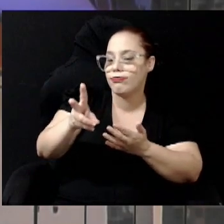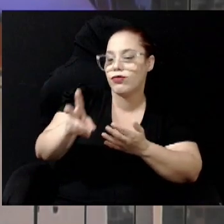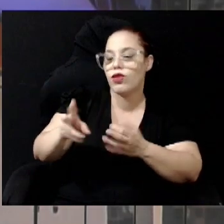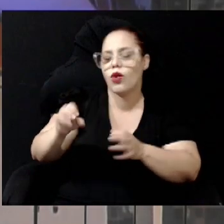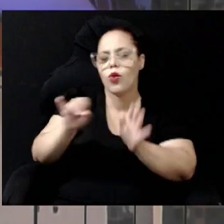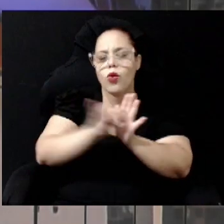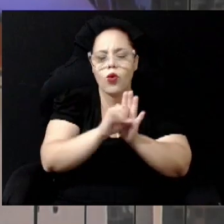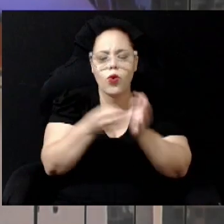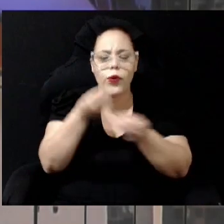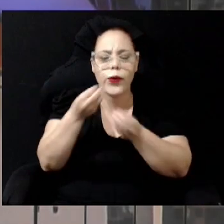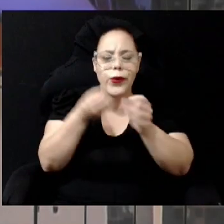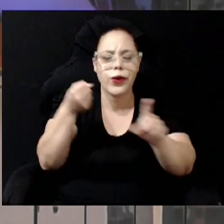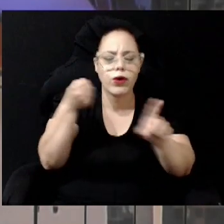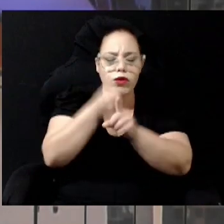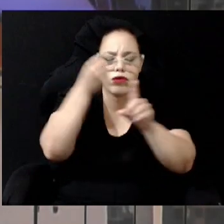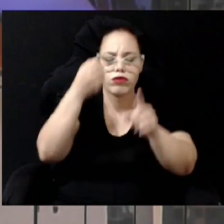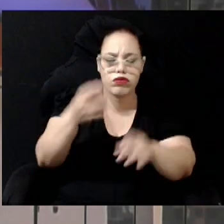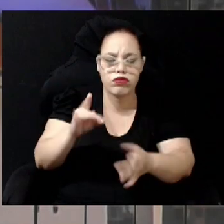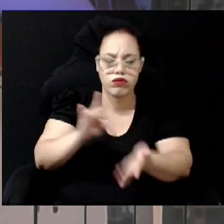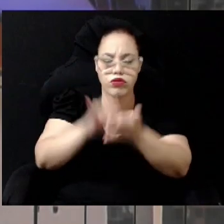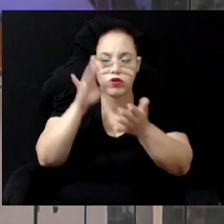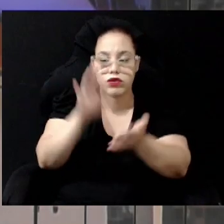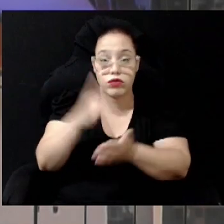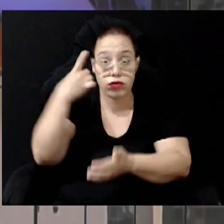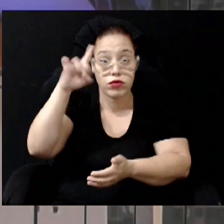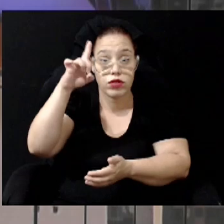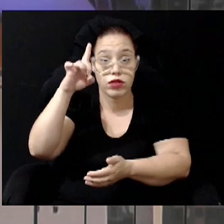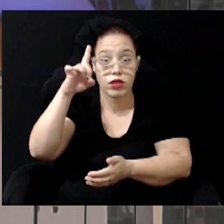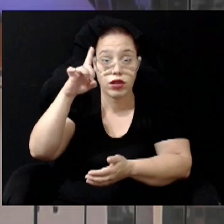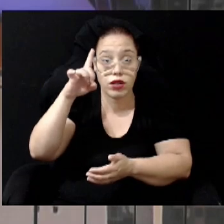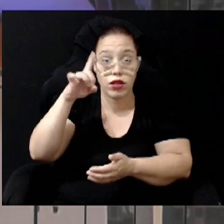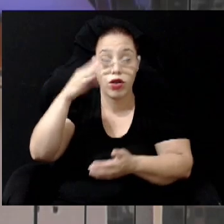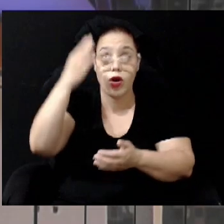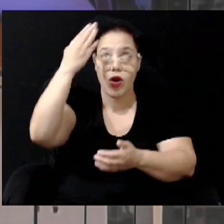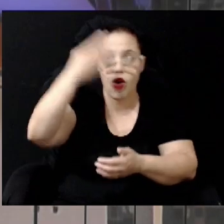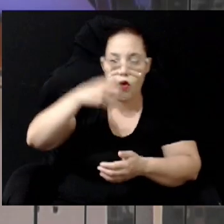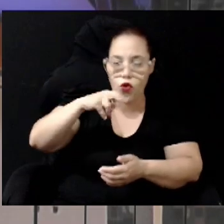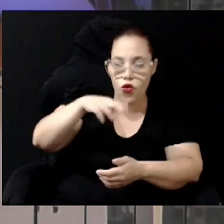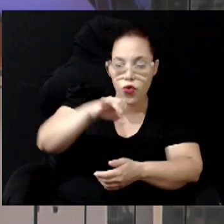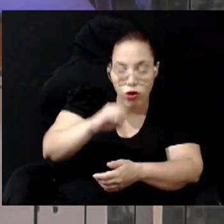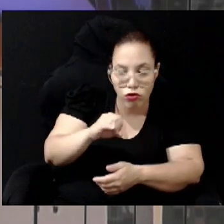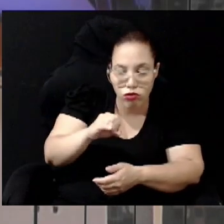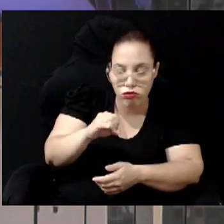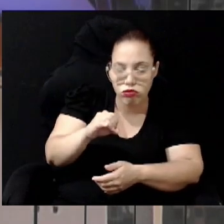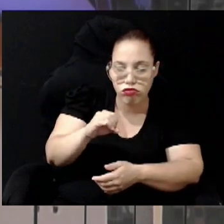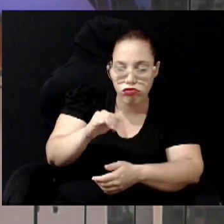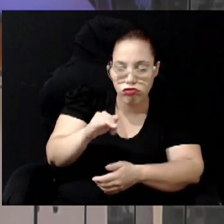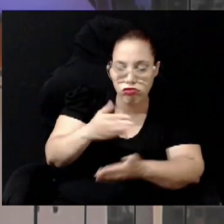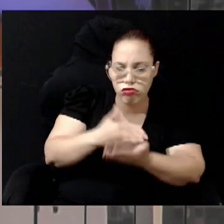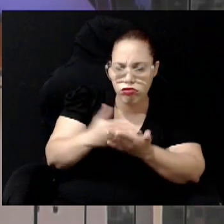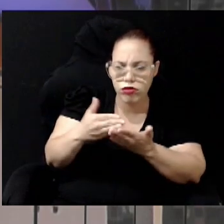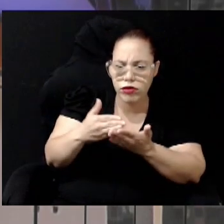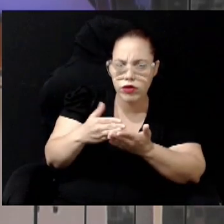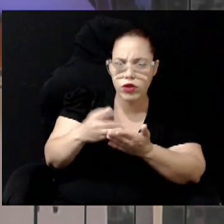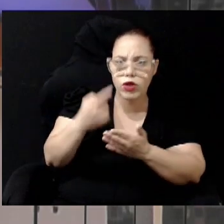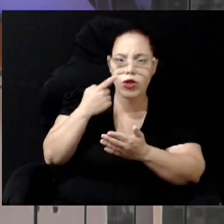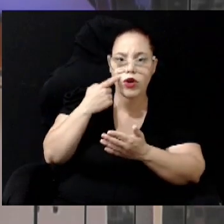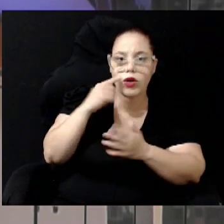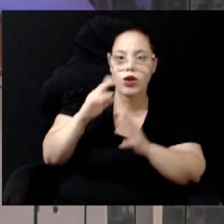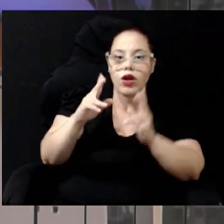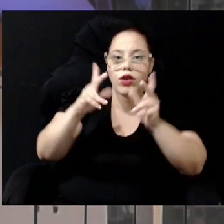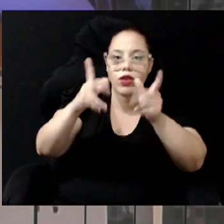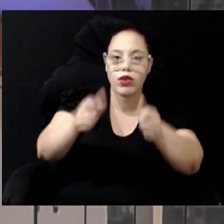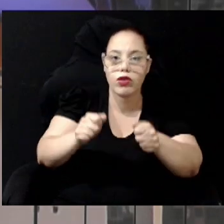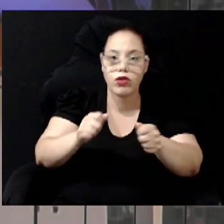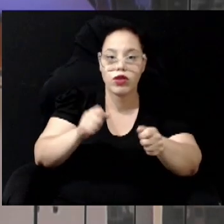impacta realmente no nosso dia. É como se a gente colocasse um filtro, né? E esse filtro começa a servir para todas as coisas que acontecem